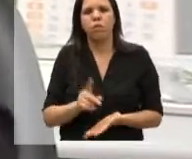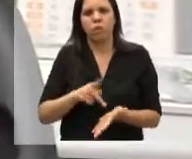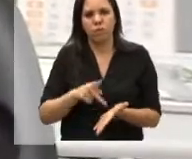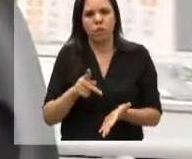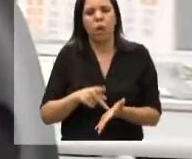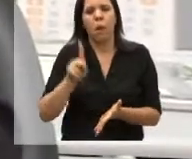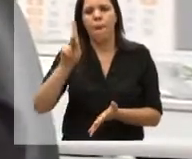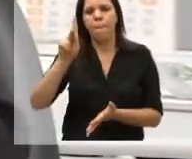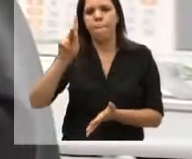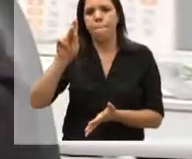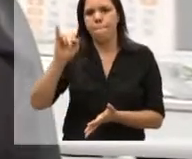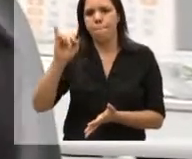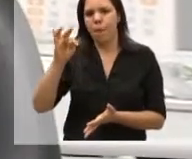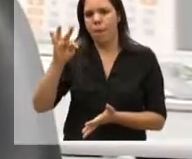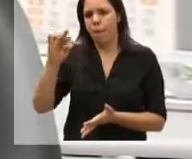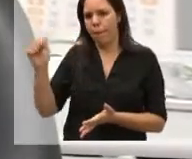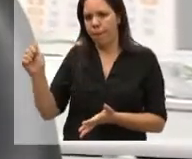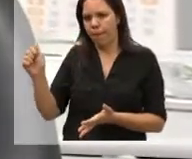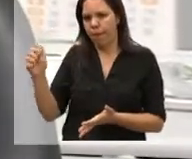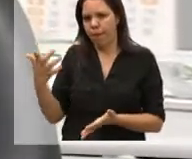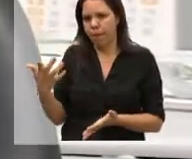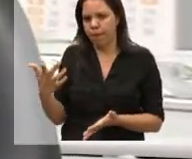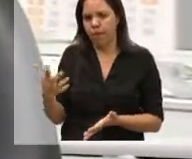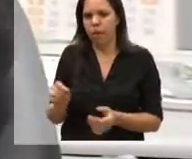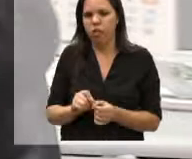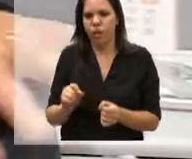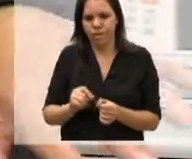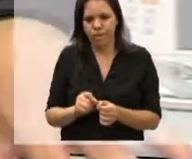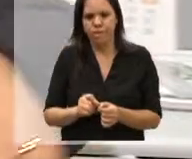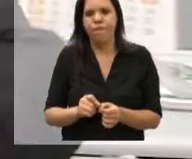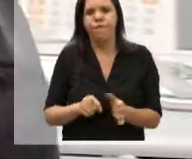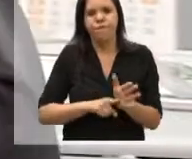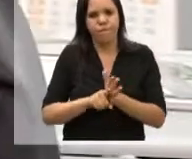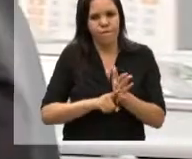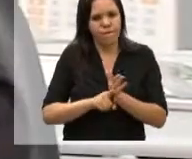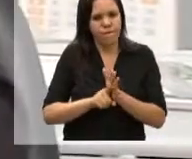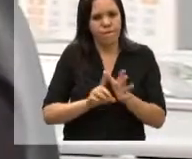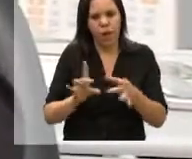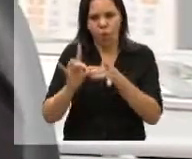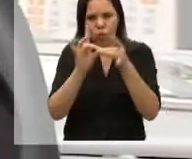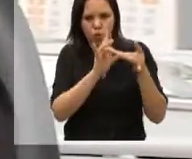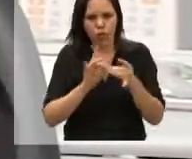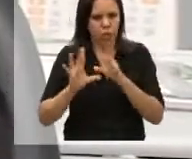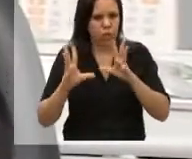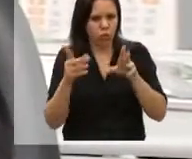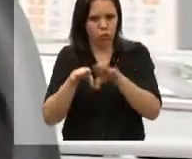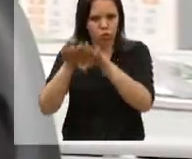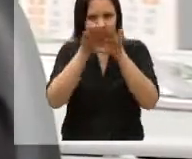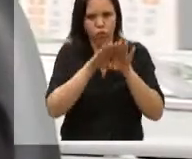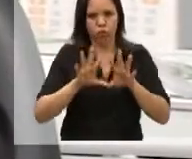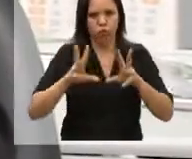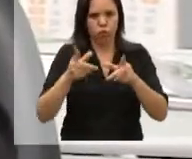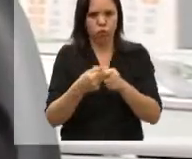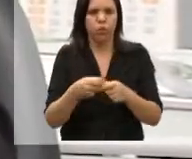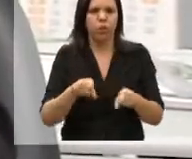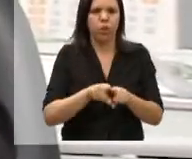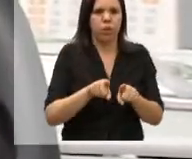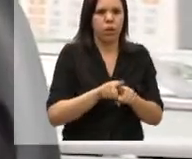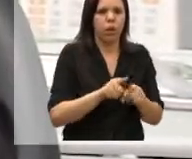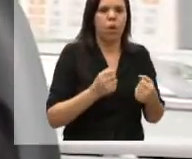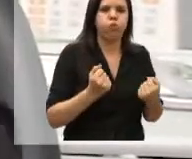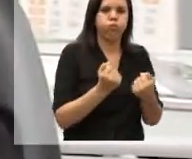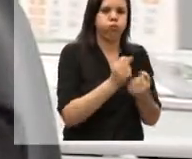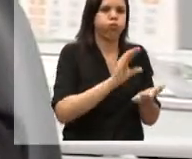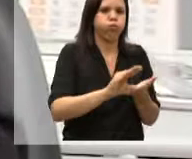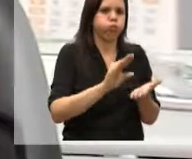já fez algum trabalho nesse sentido, buscando essa unidade, a unificação de todos, né? E também investindo na contratação